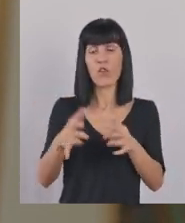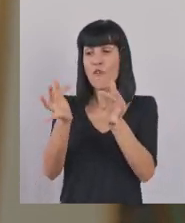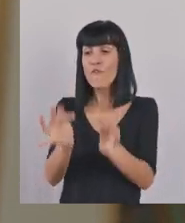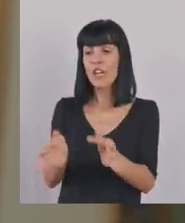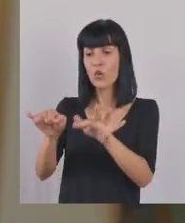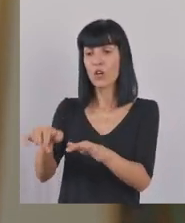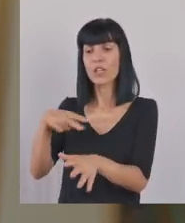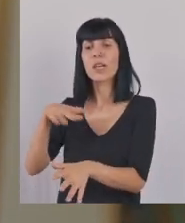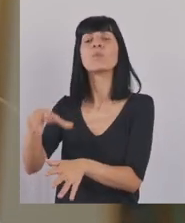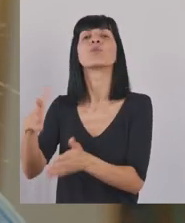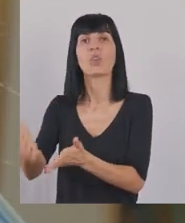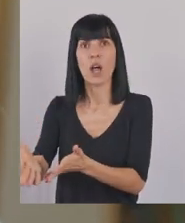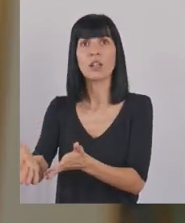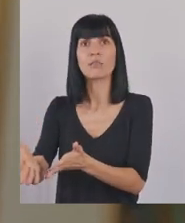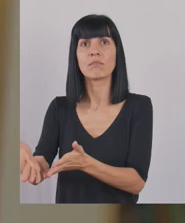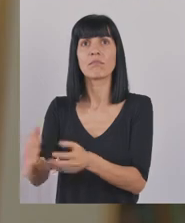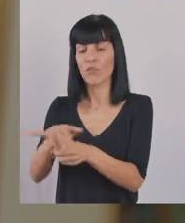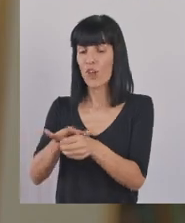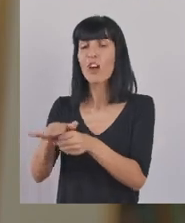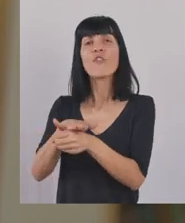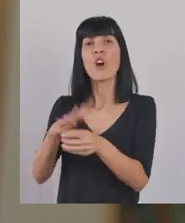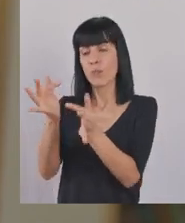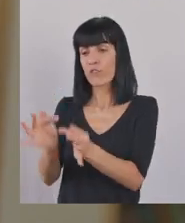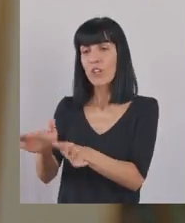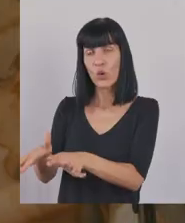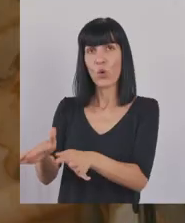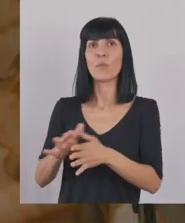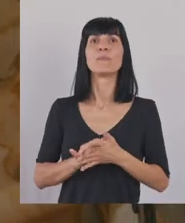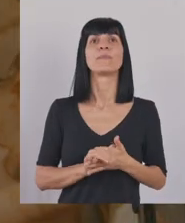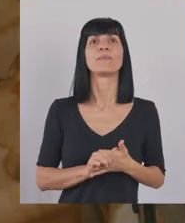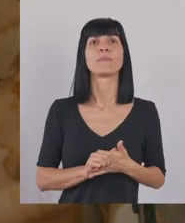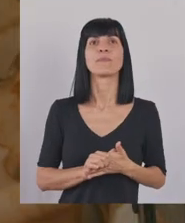o quadrado foi o que se enraizou aqui nesta zona.